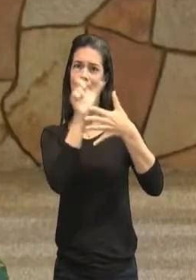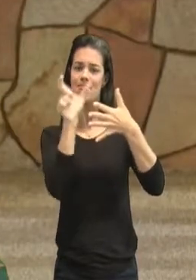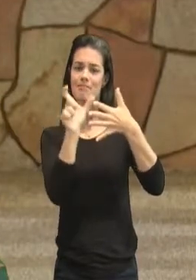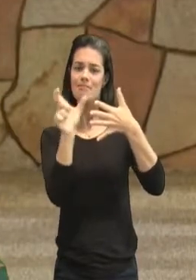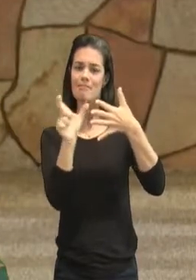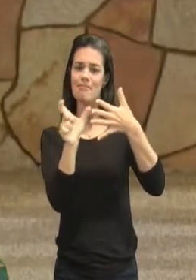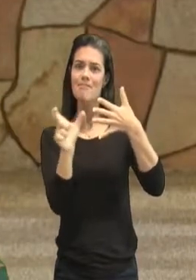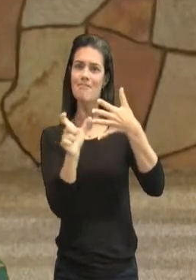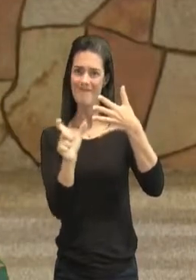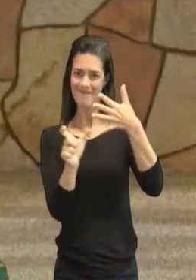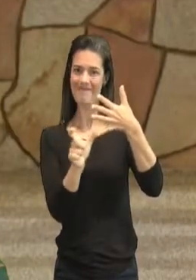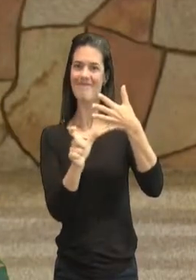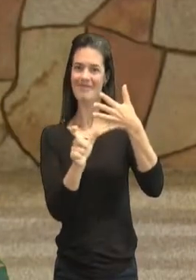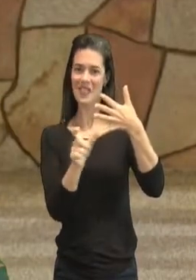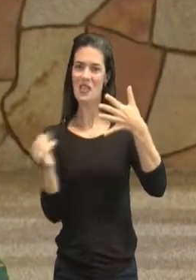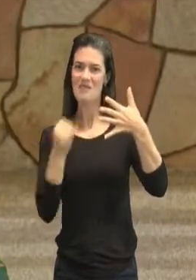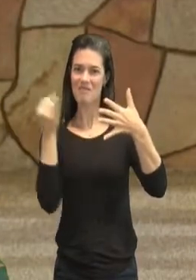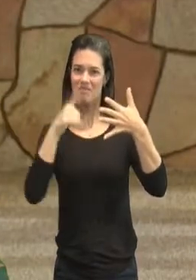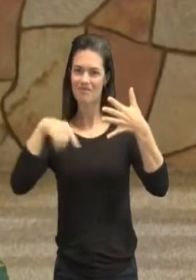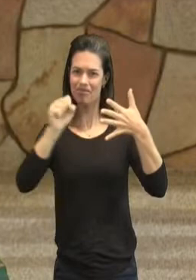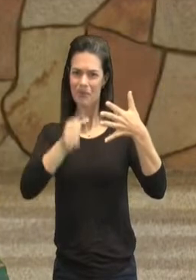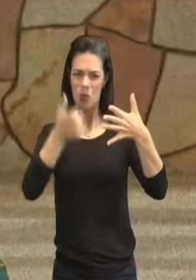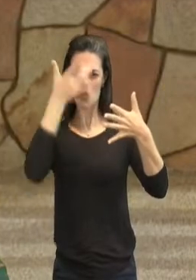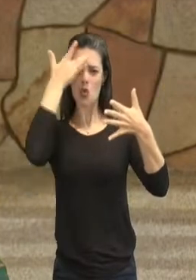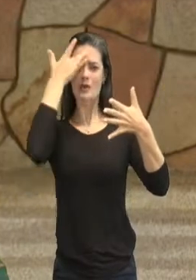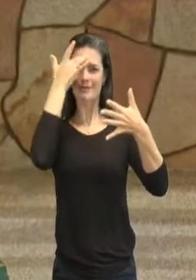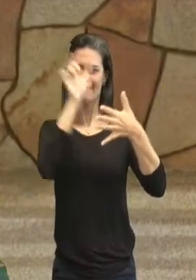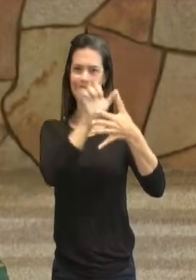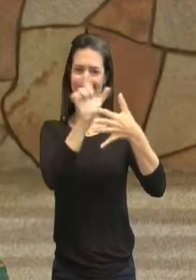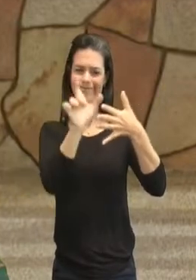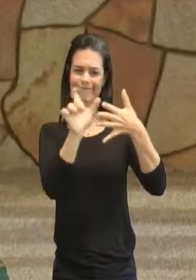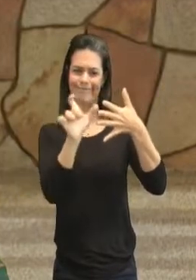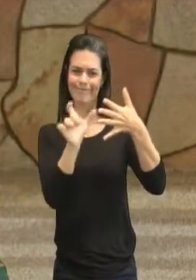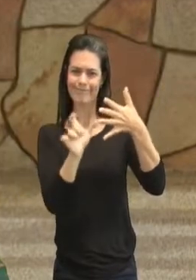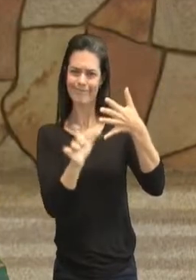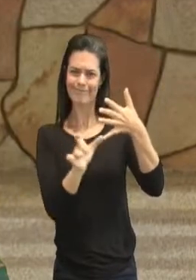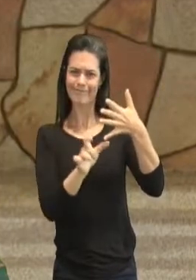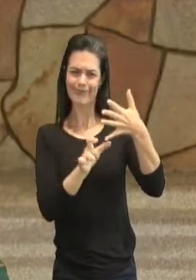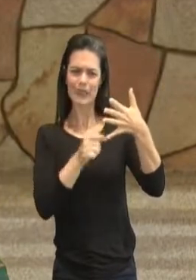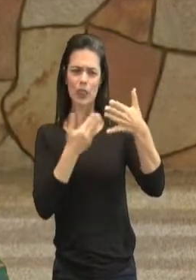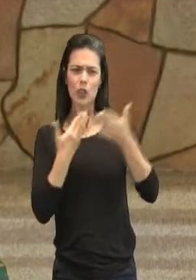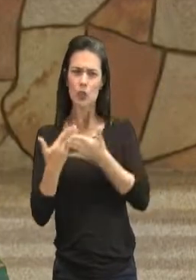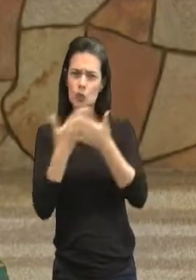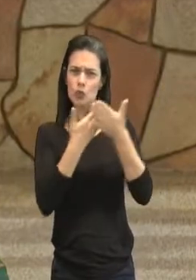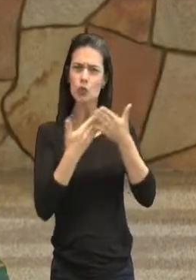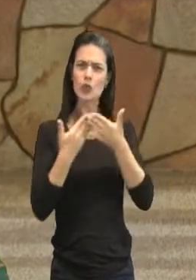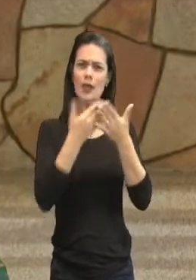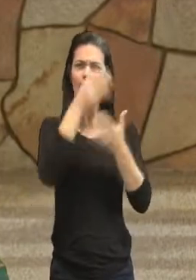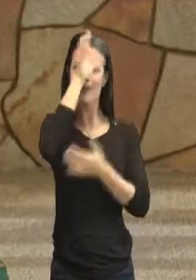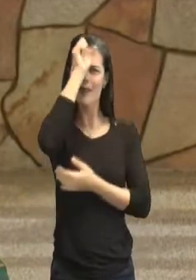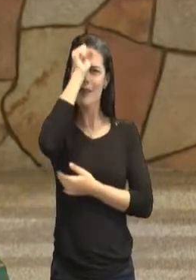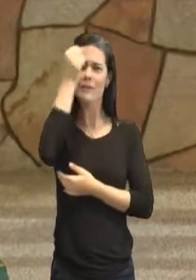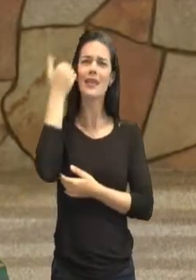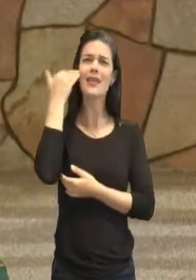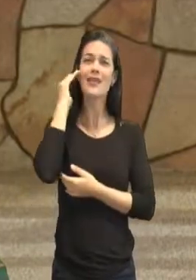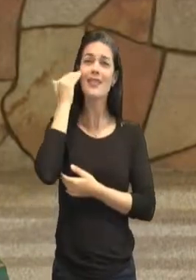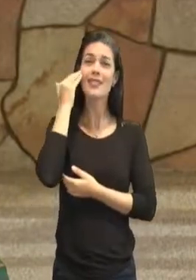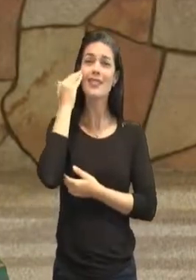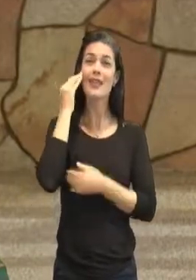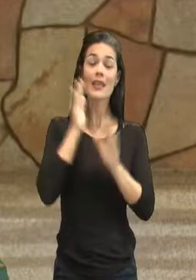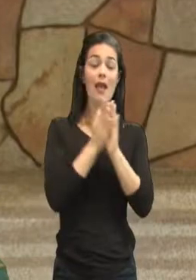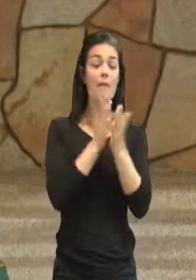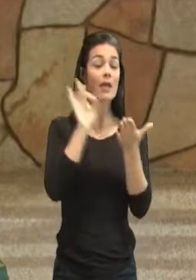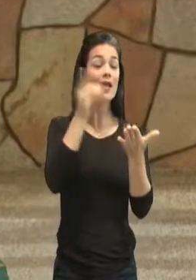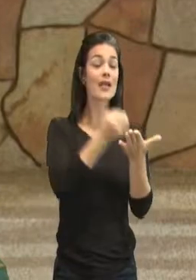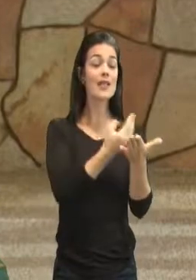verdade, pelas quais nós vamos passar, refletir, para entendermos esse assunto conforme a Bíblia nos